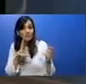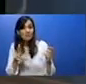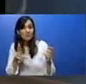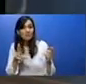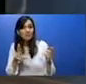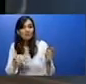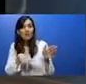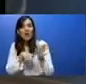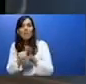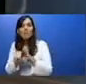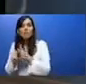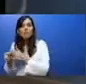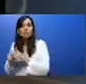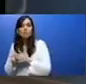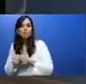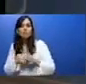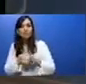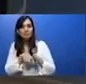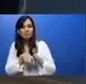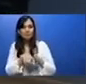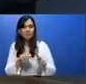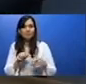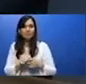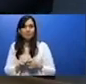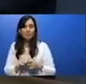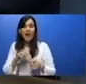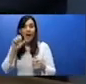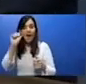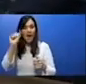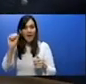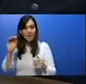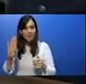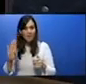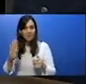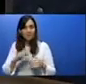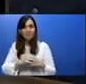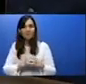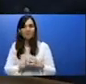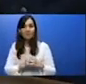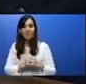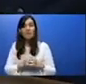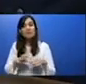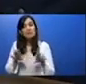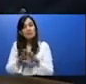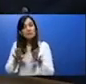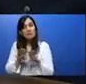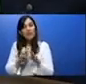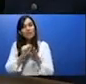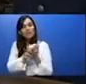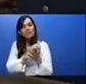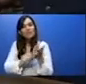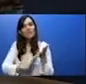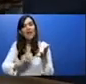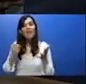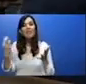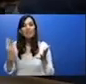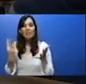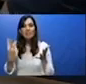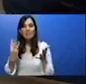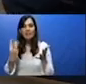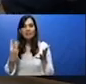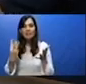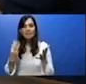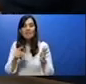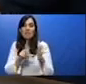as perguntinhas, tá? A e a B. Vão fazer o exercício 3 e aqui o